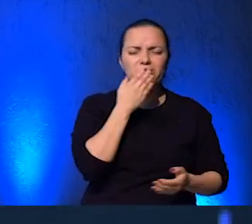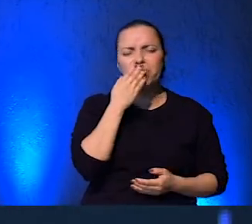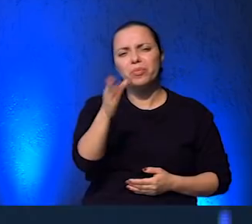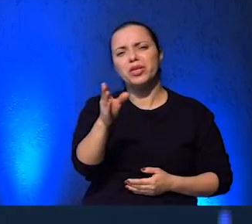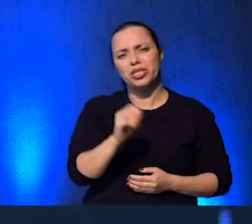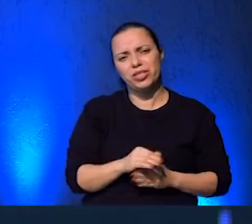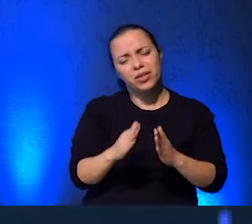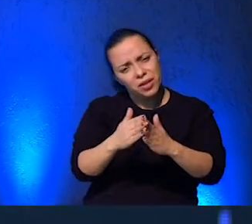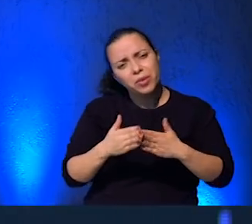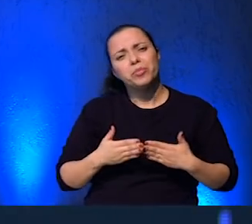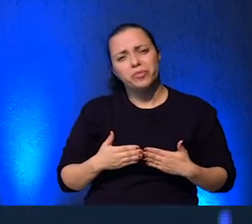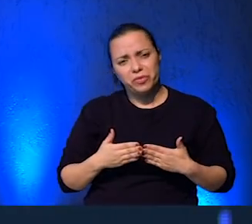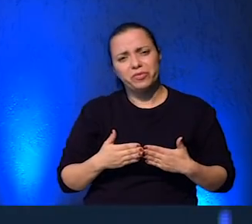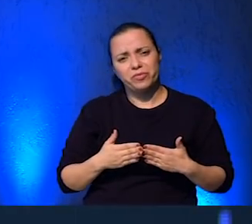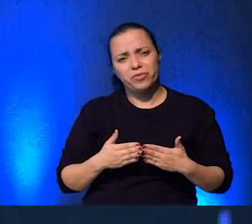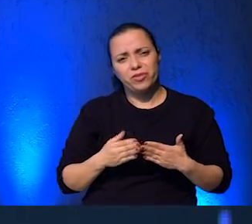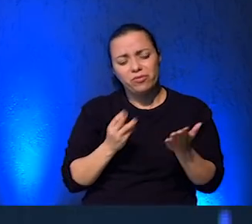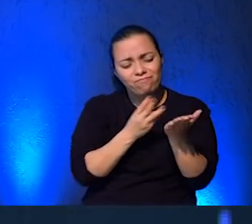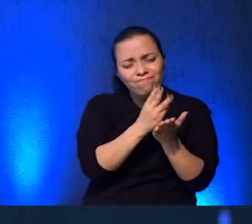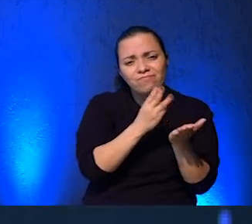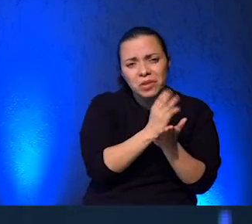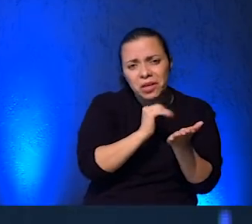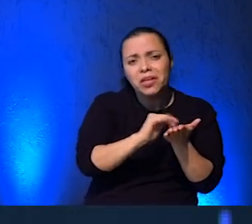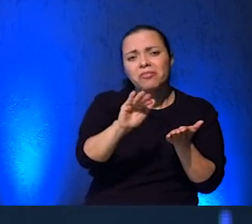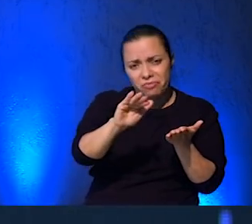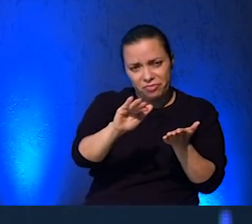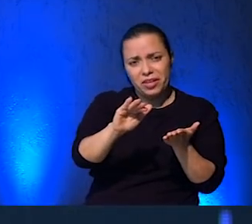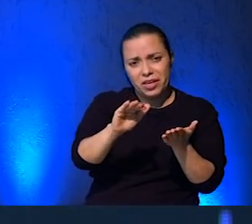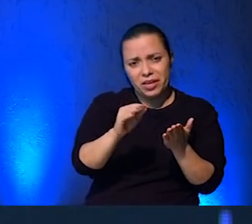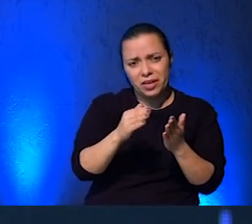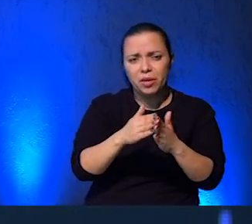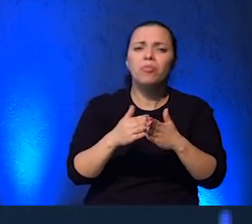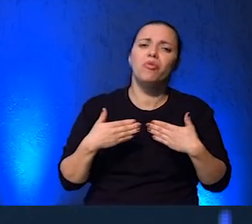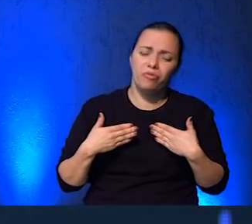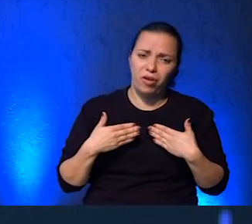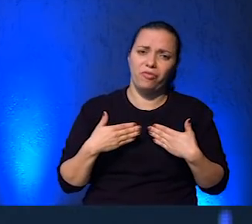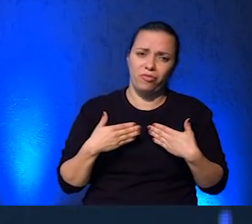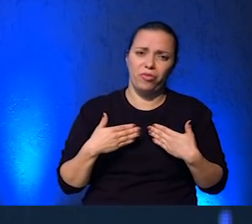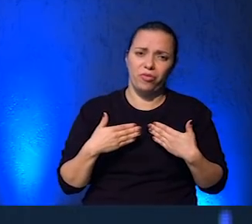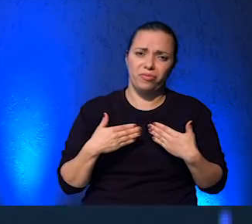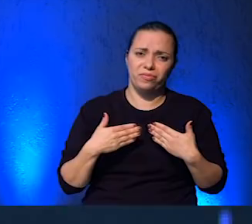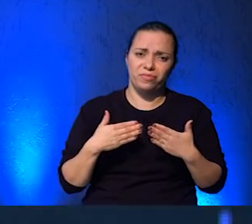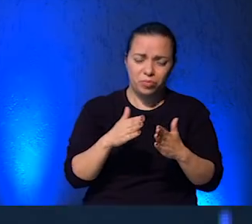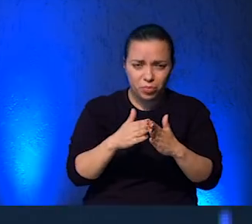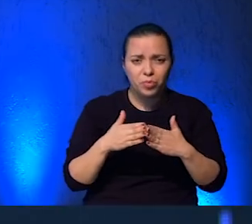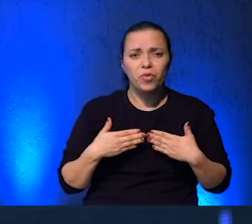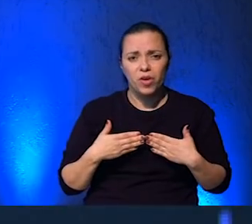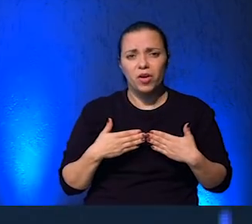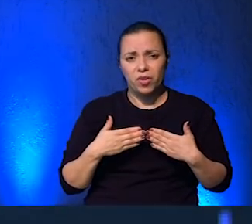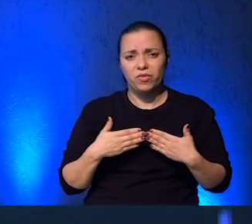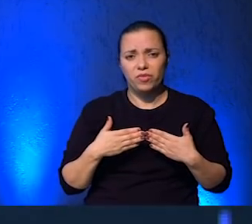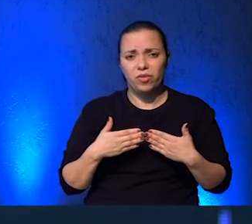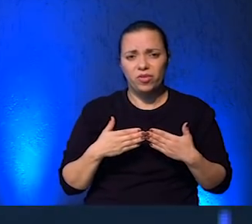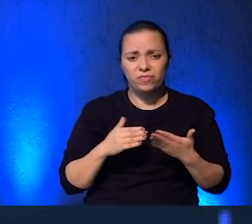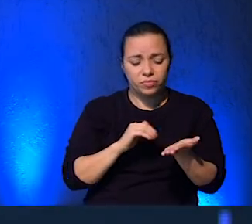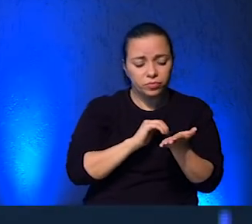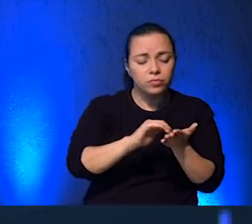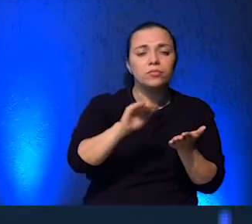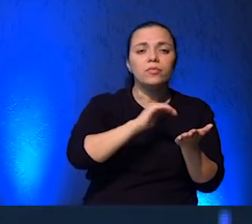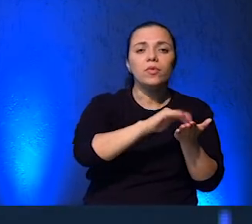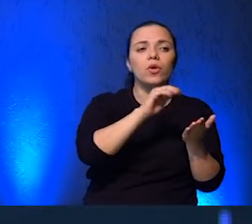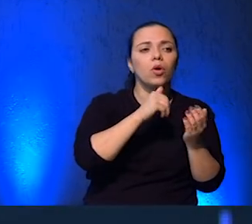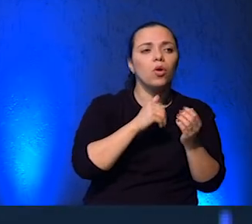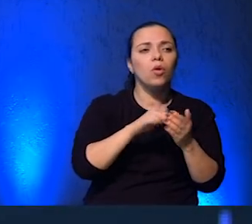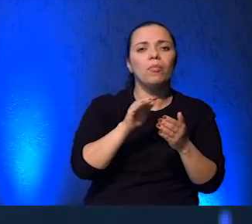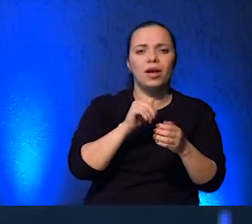você por favor envia essa mensagem pelo menos para 5 pessoas dos seus contatos envia